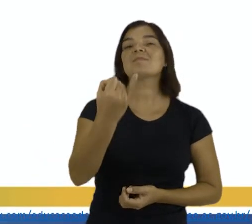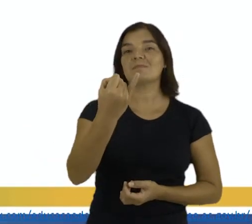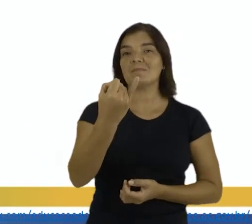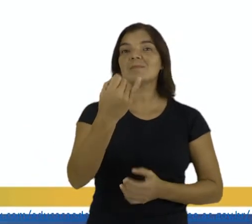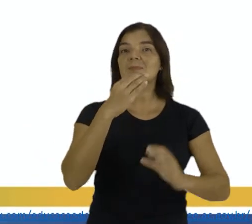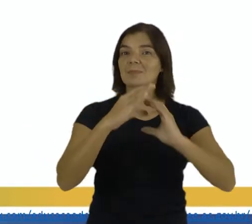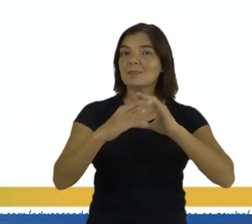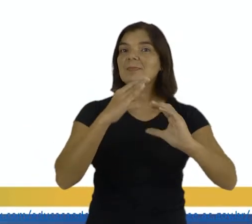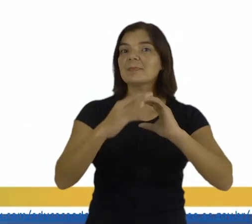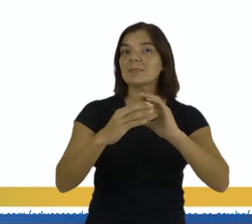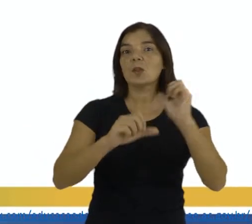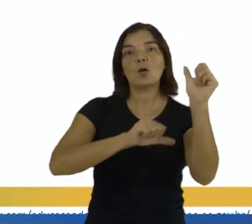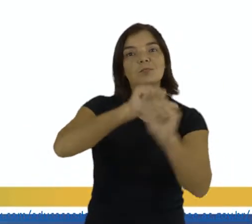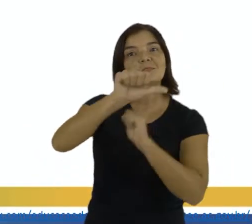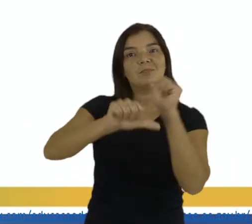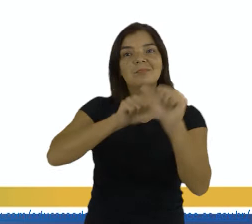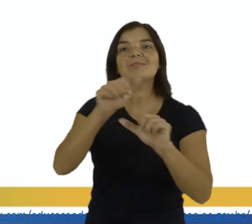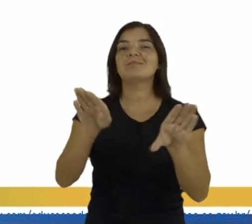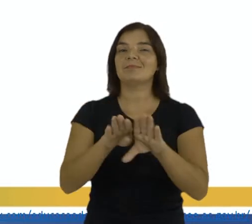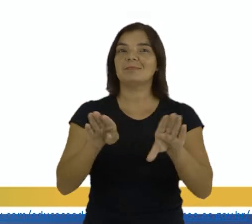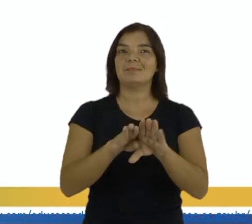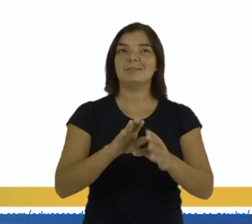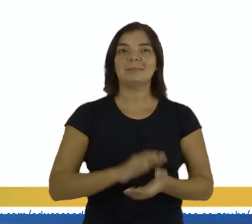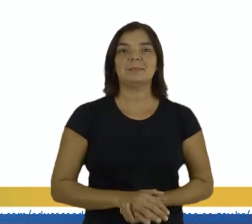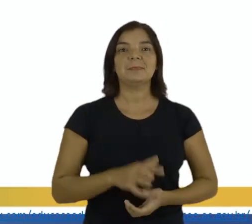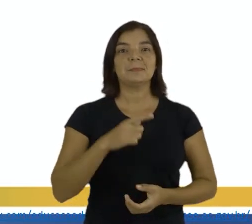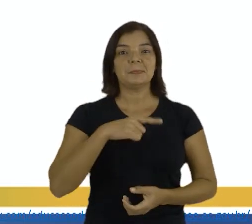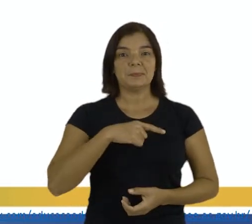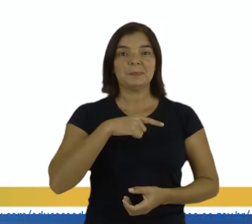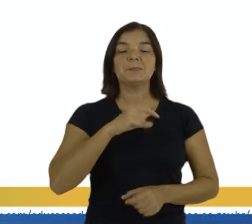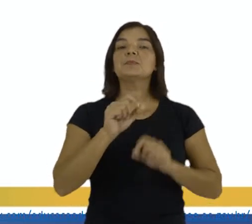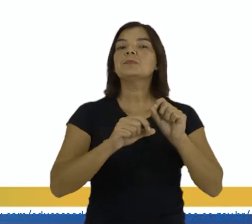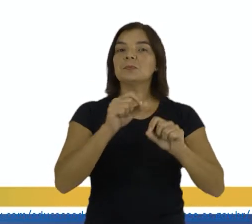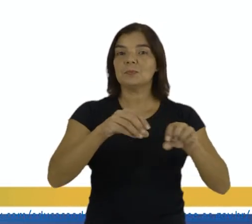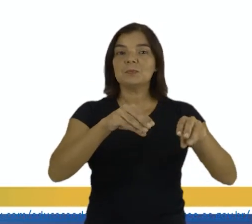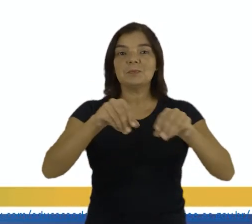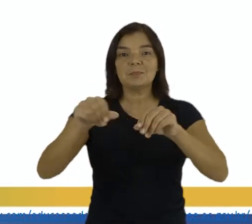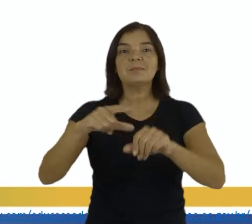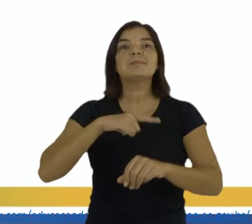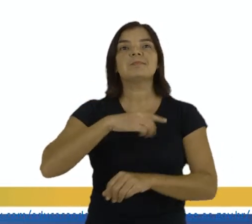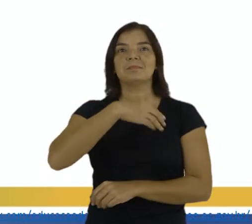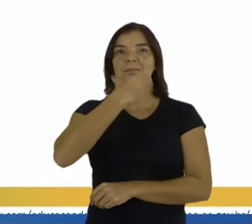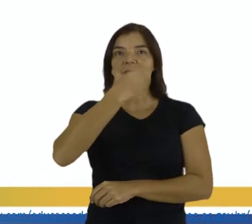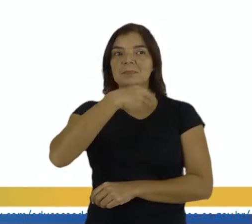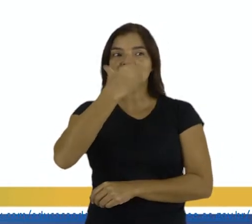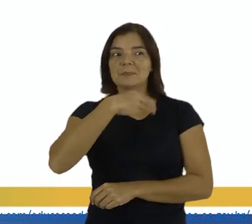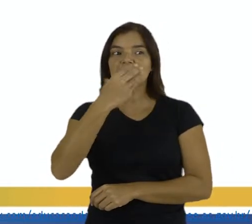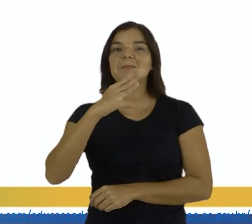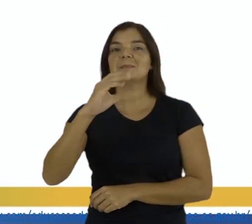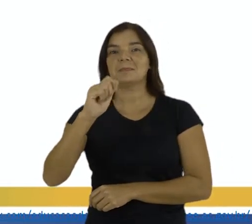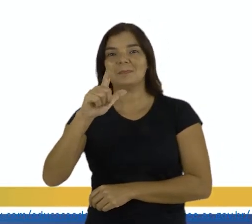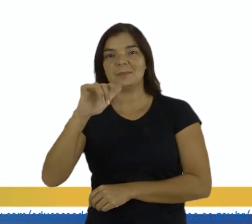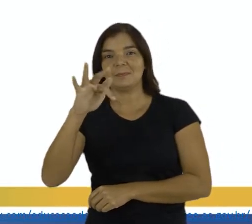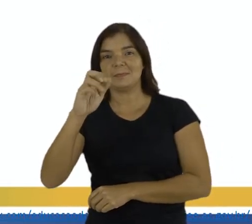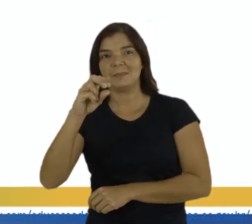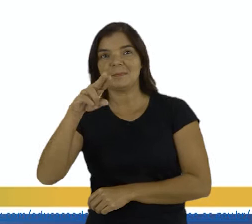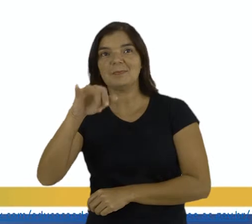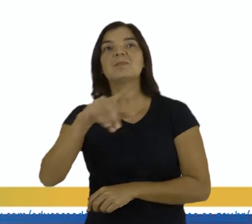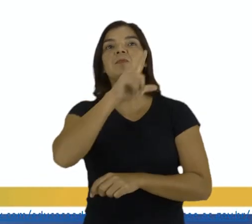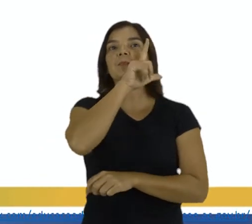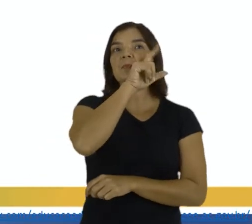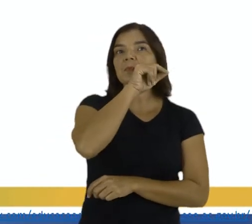Exílio, mas fez algumas alterações. Minha terra tem macieiras, da Califórnia, onde cantam guaturamas